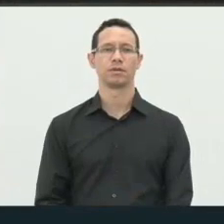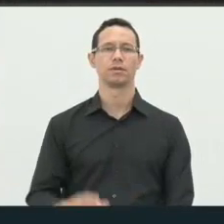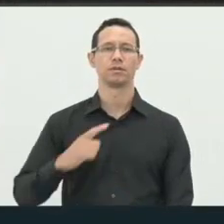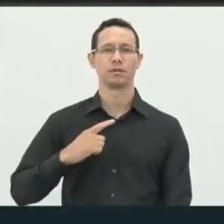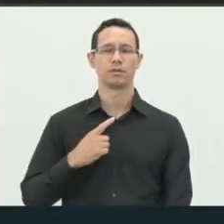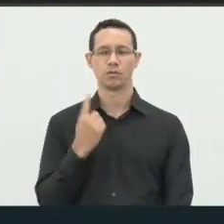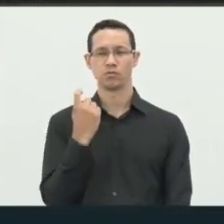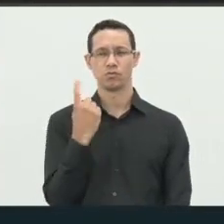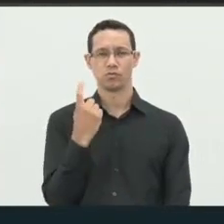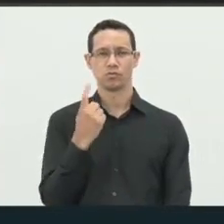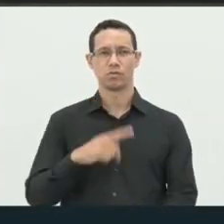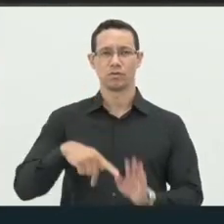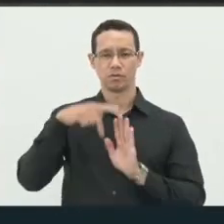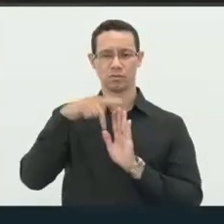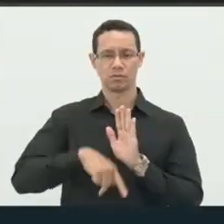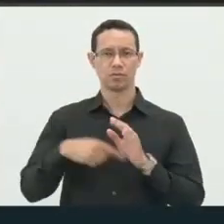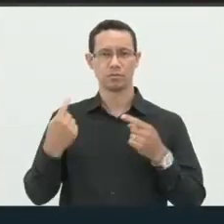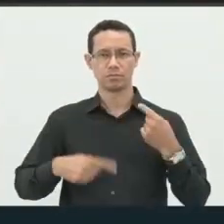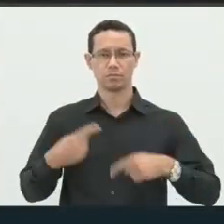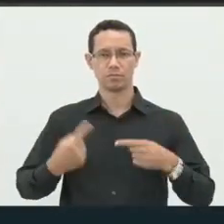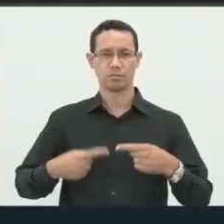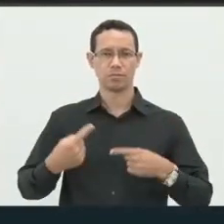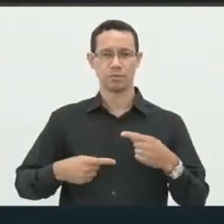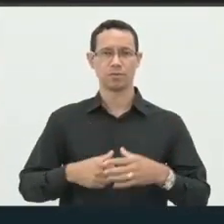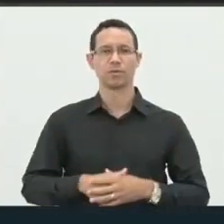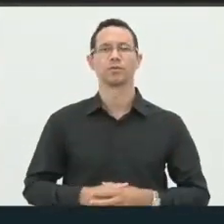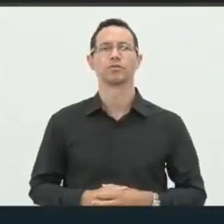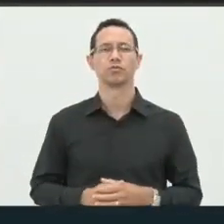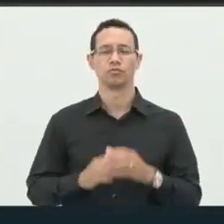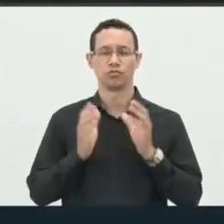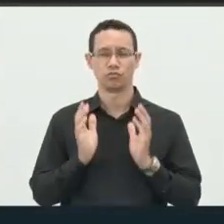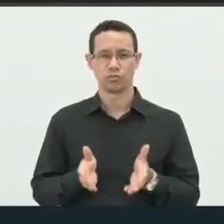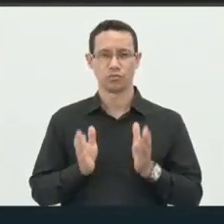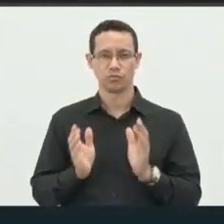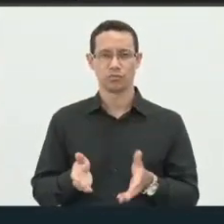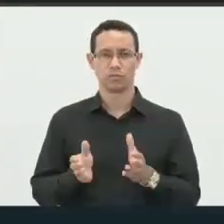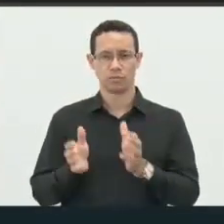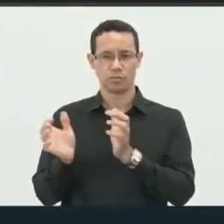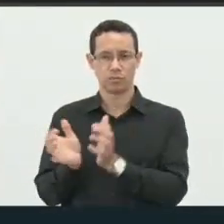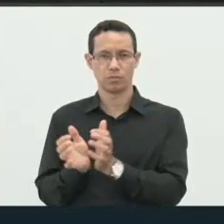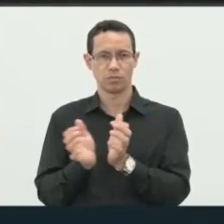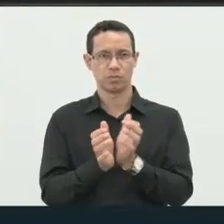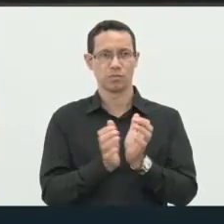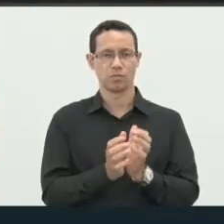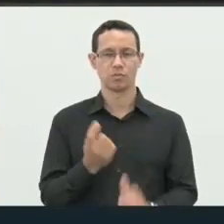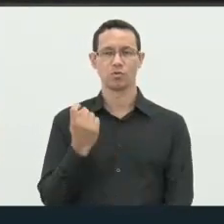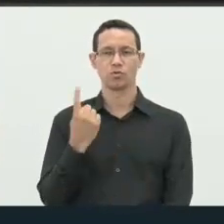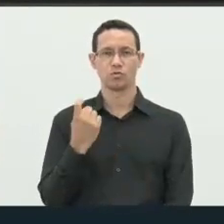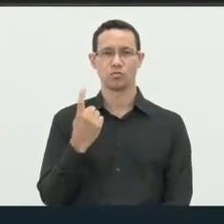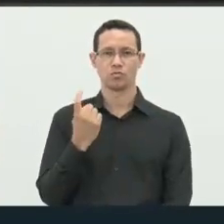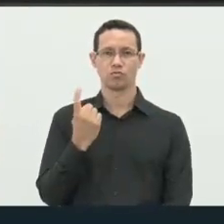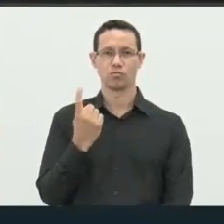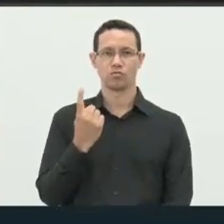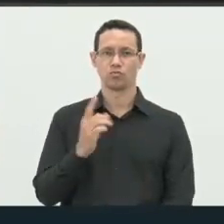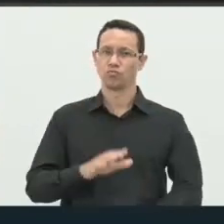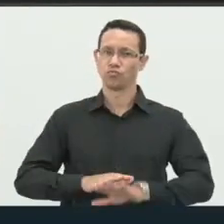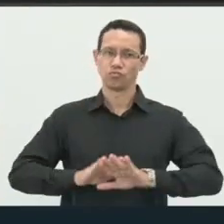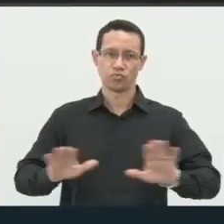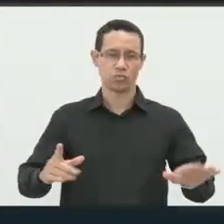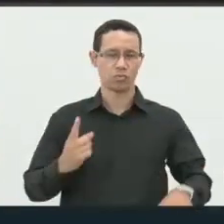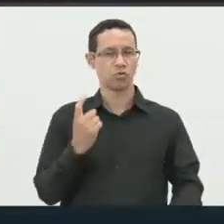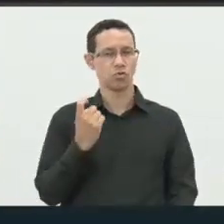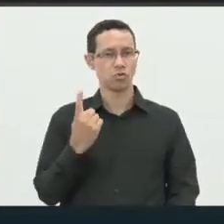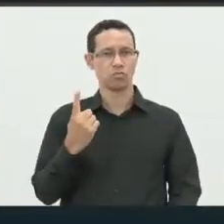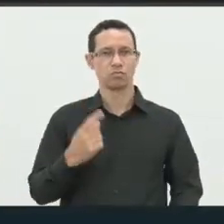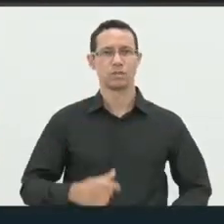projeto devidamente deliberado que já passou pelas comissões apenas um no mês da mulher então eu gostaria de fazer um pedido aos